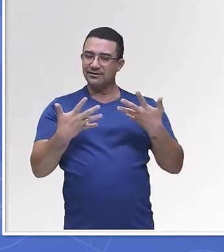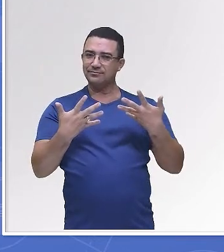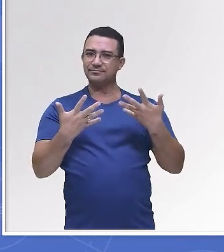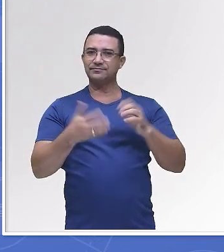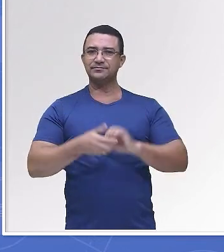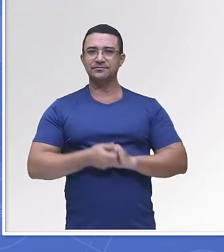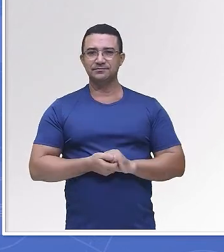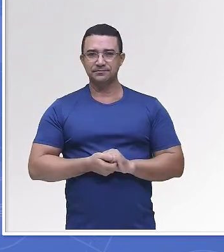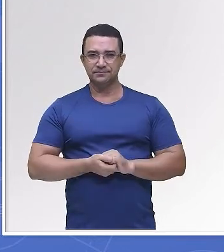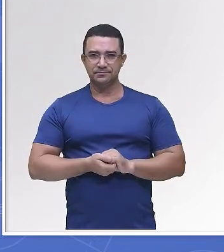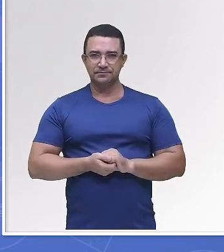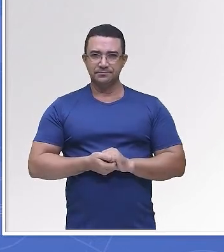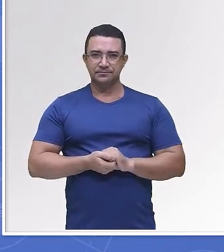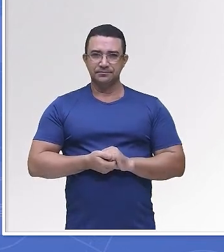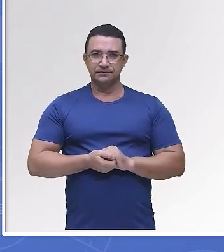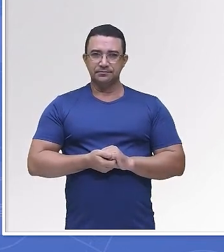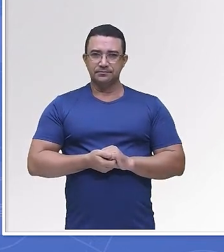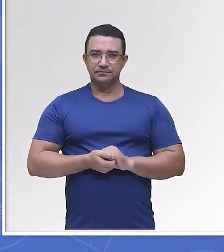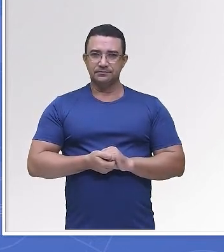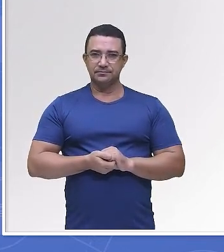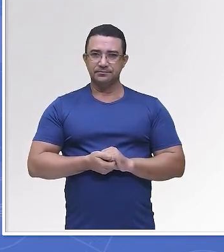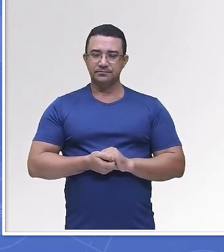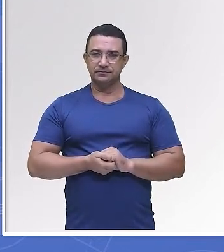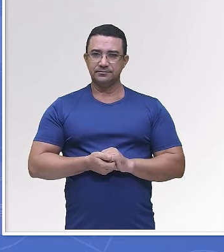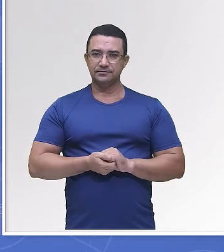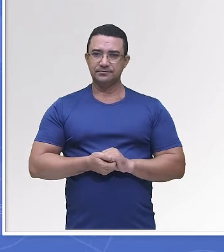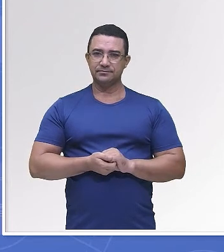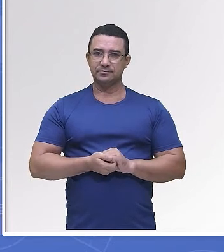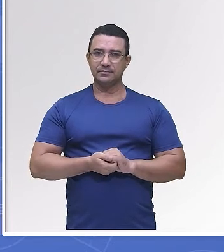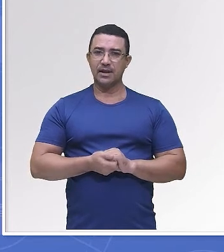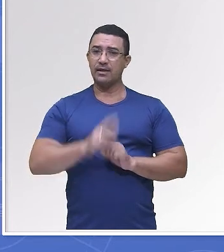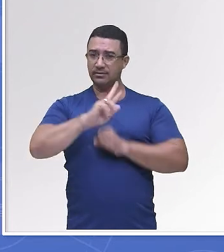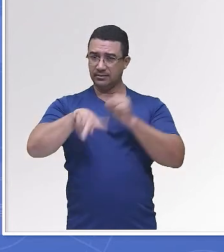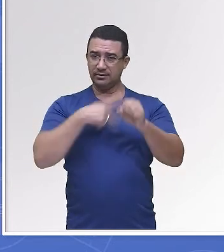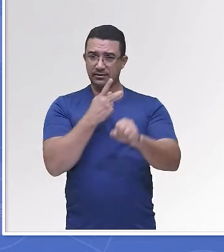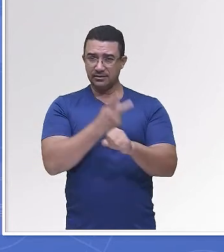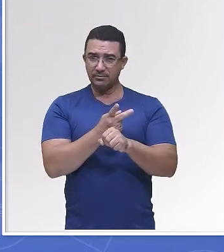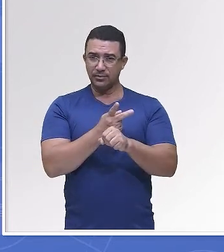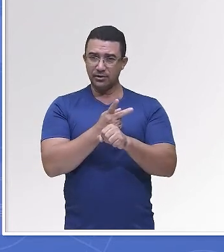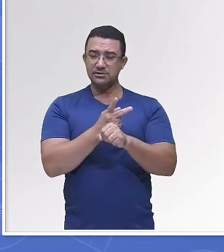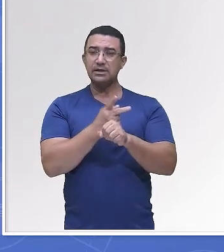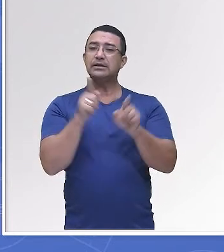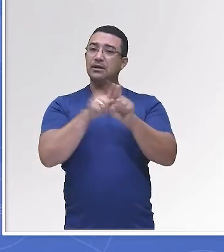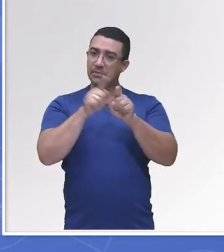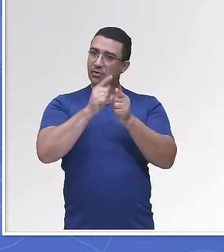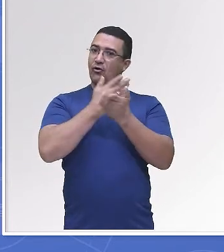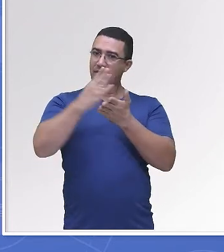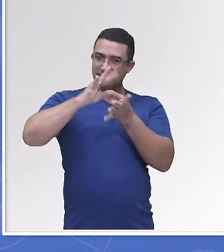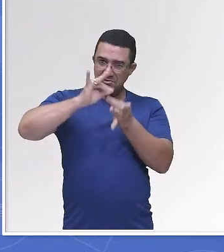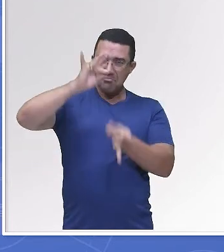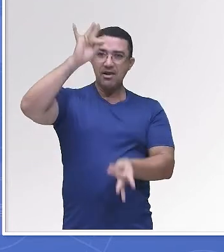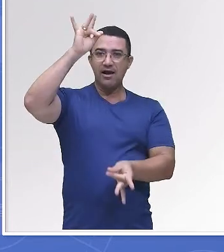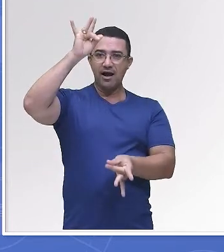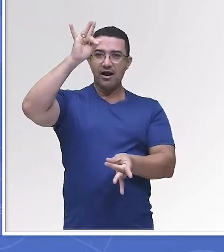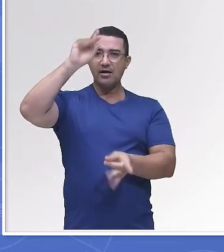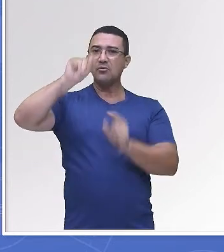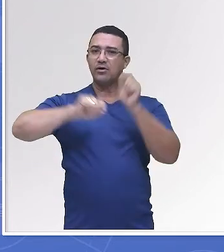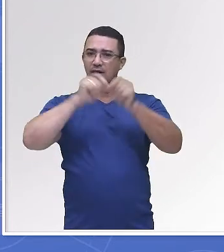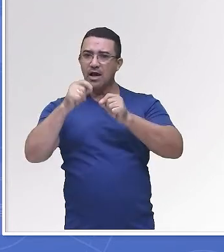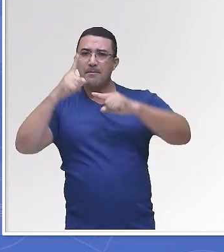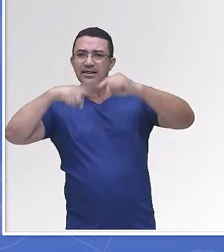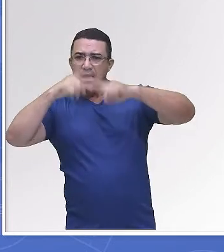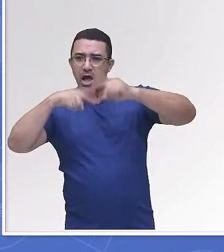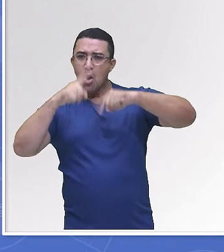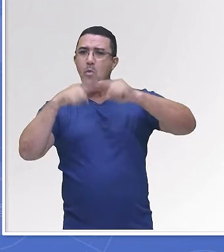que compõem essa casa. E aí, em seguida, mais especificamente, ele começa a falar dos materiais da